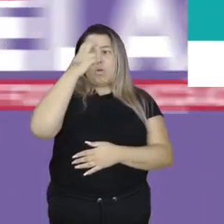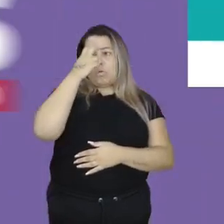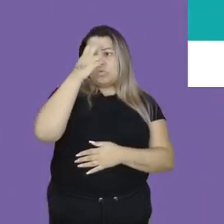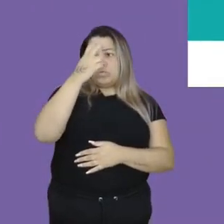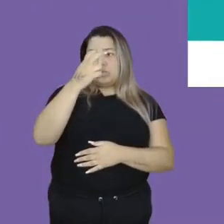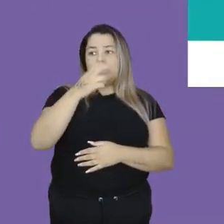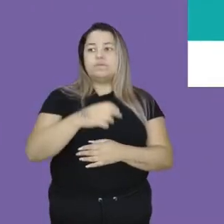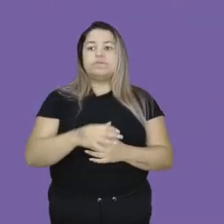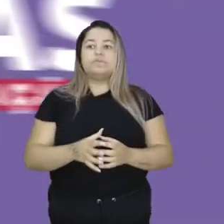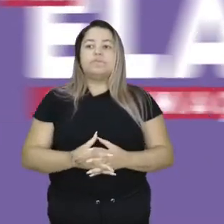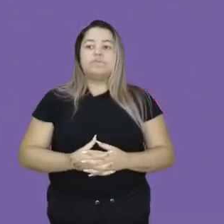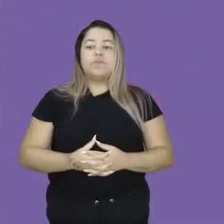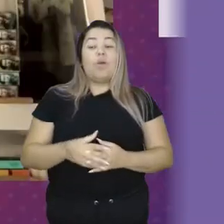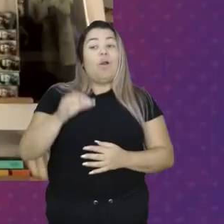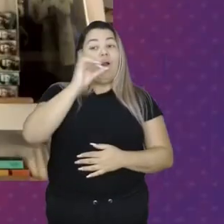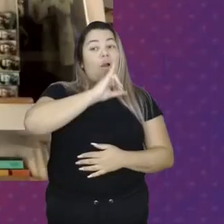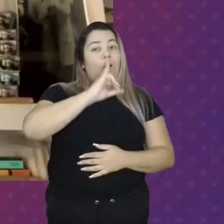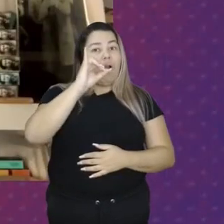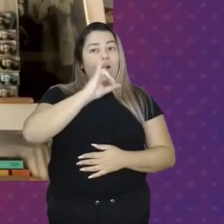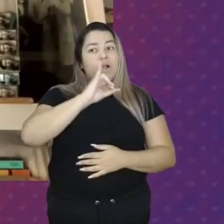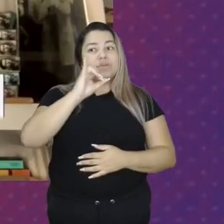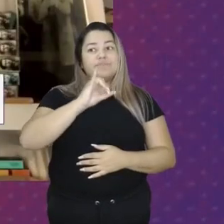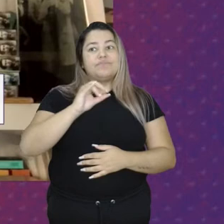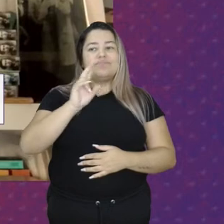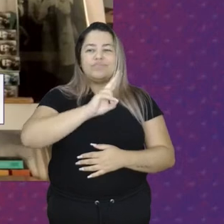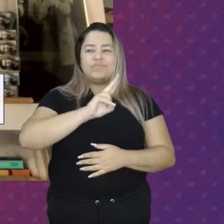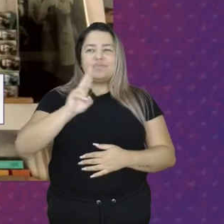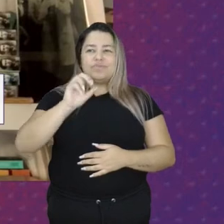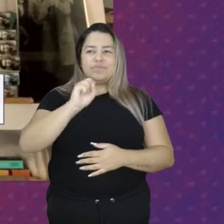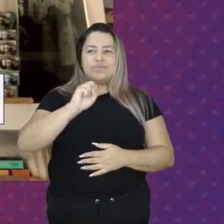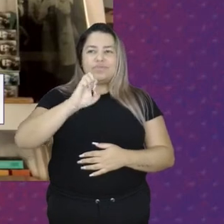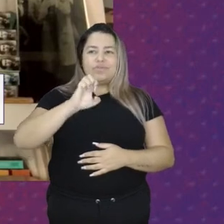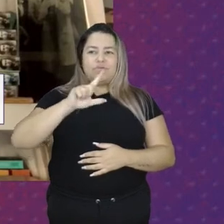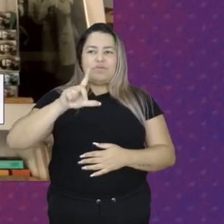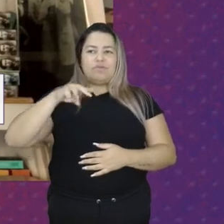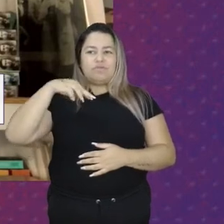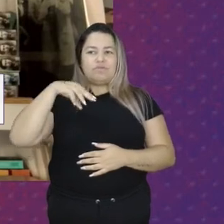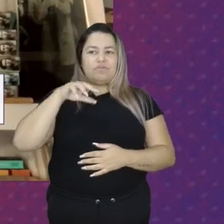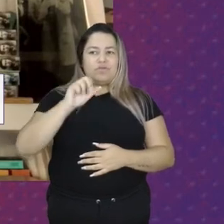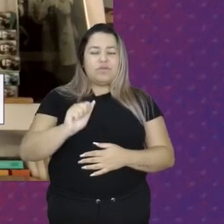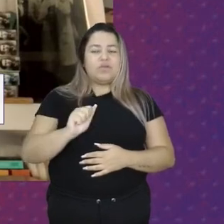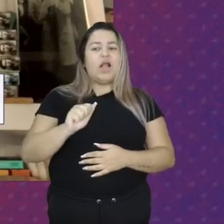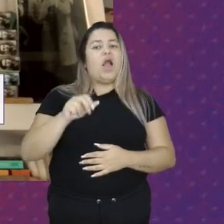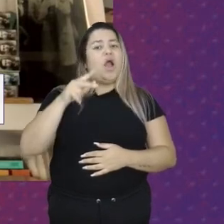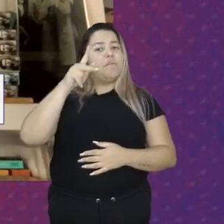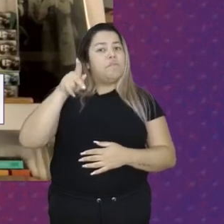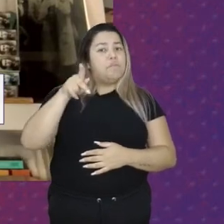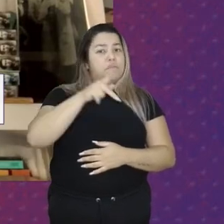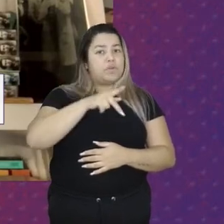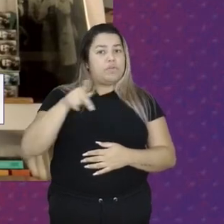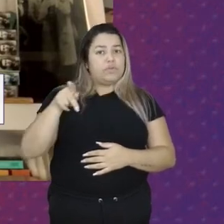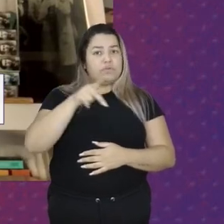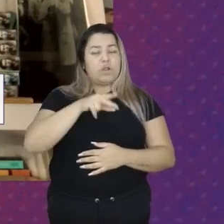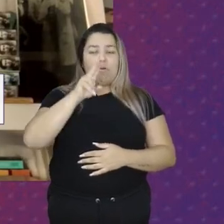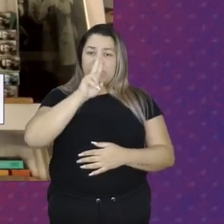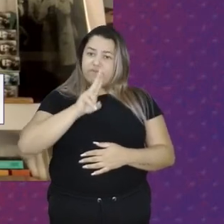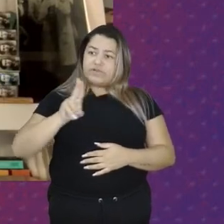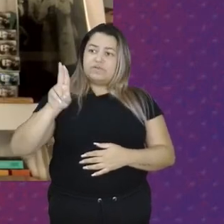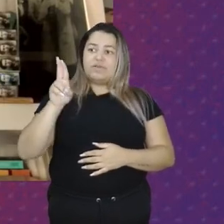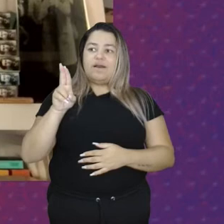cultura. Olá, meu nome é Selma Rocha, eu sou professora